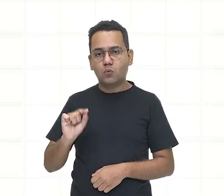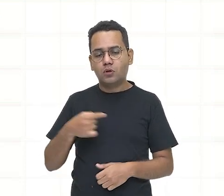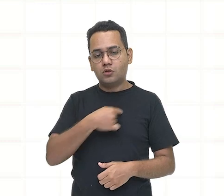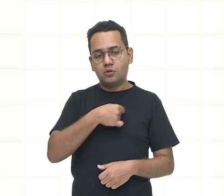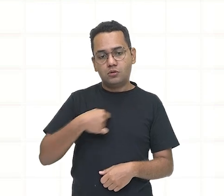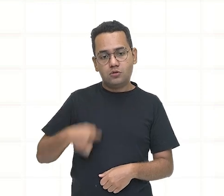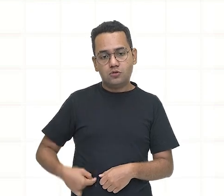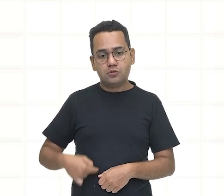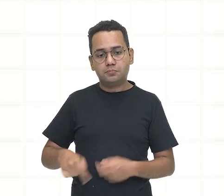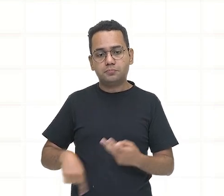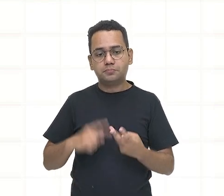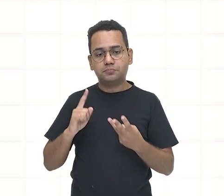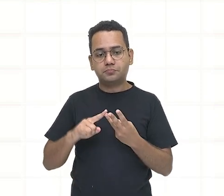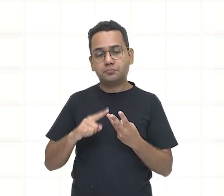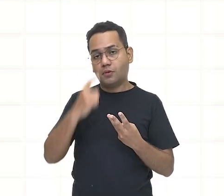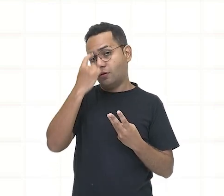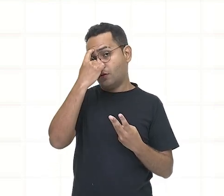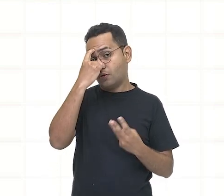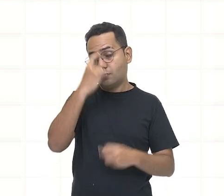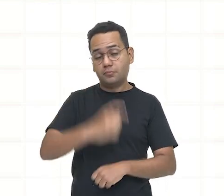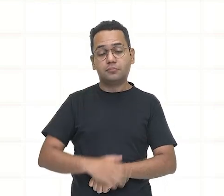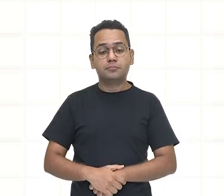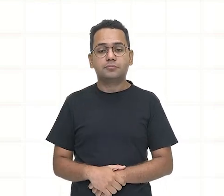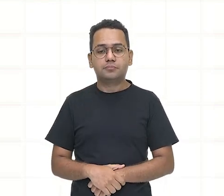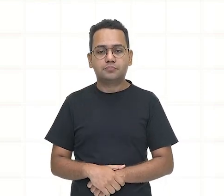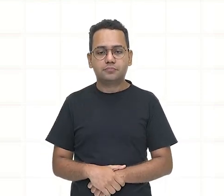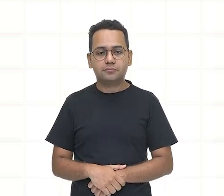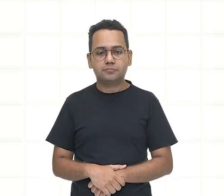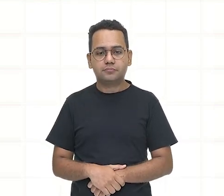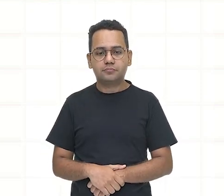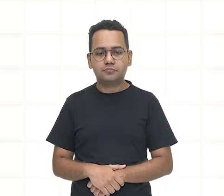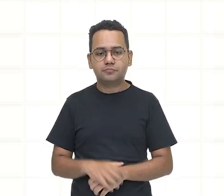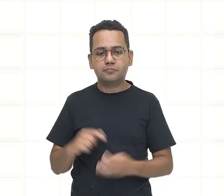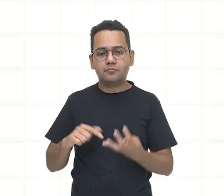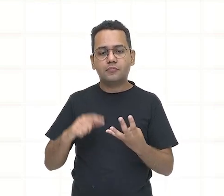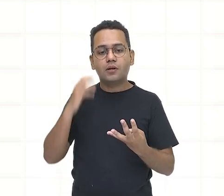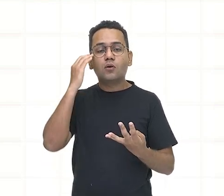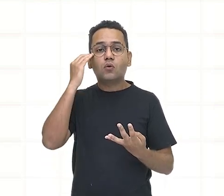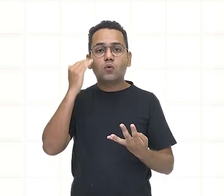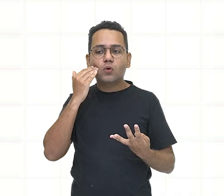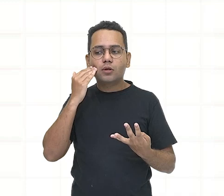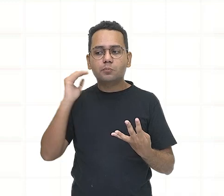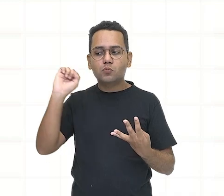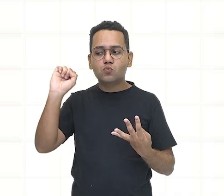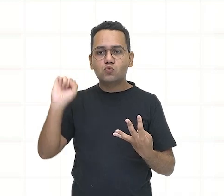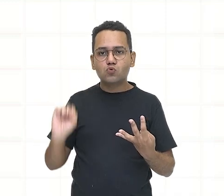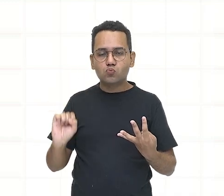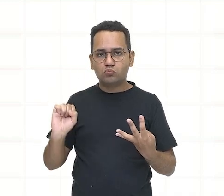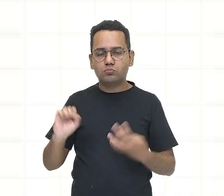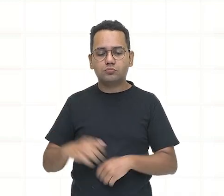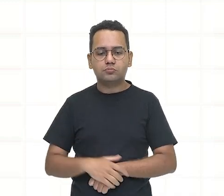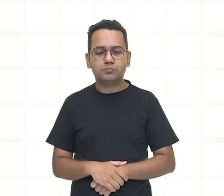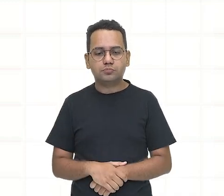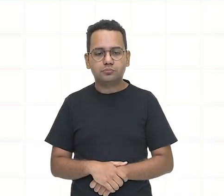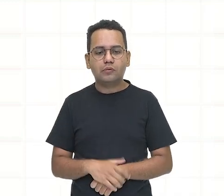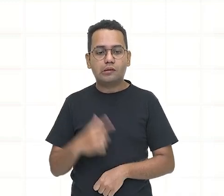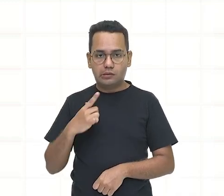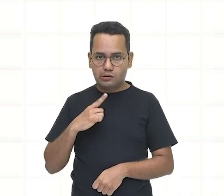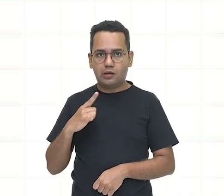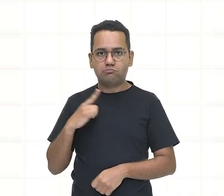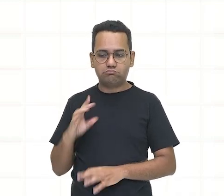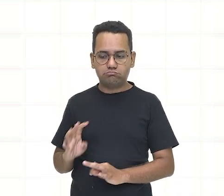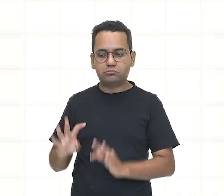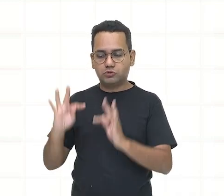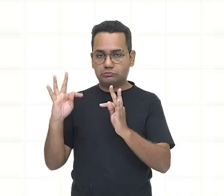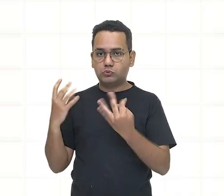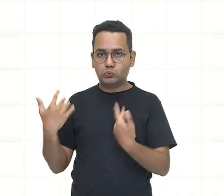também teremos a parte da Índia, né? A Coreia do Sul, né, gente, também, que acaba aí também se desenvolvendo